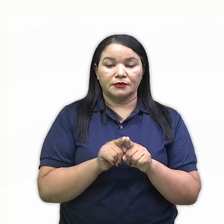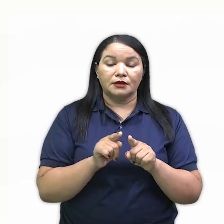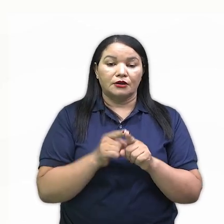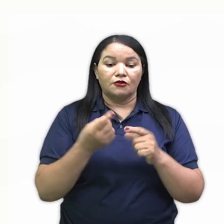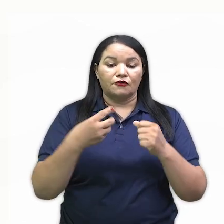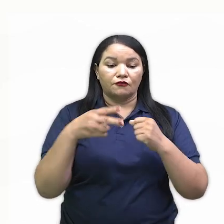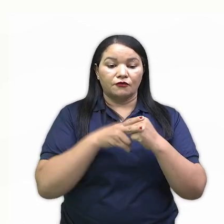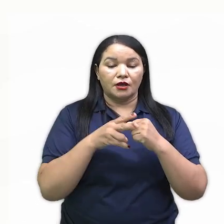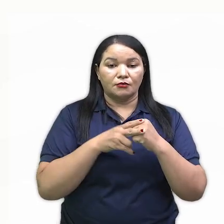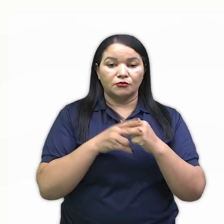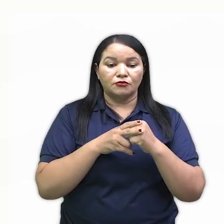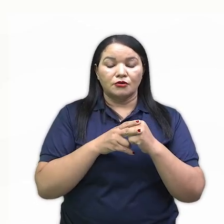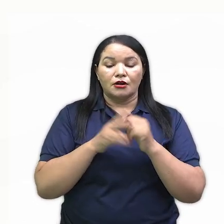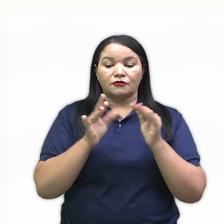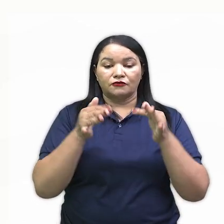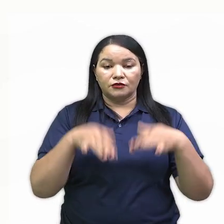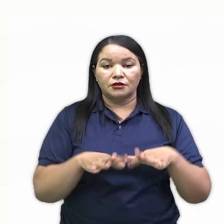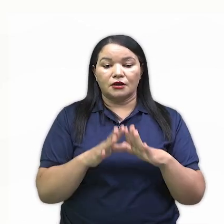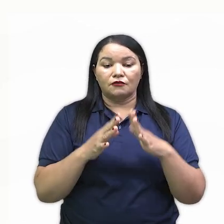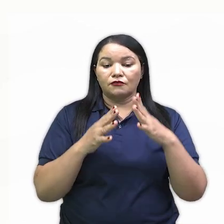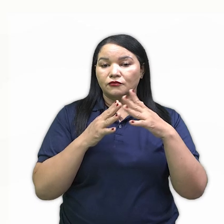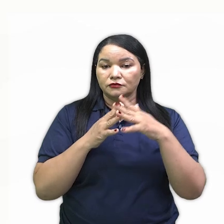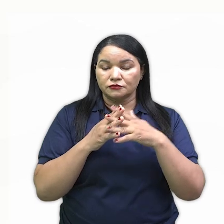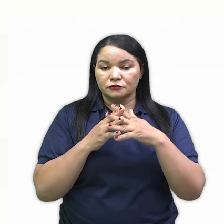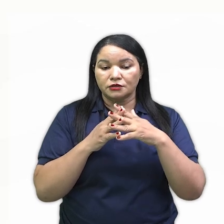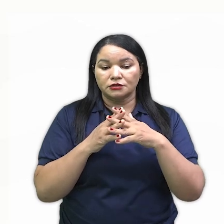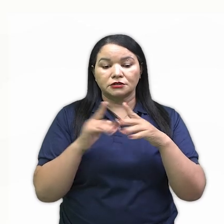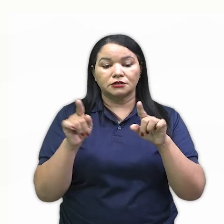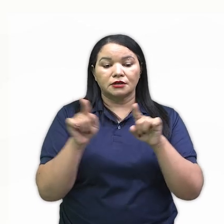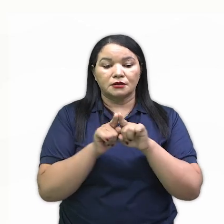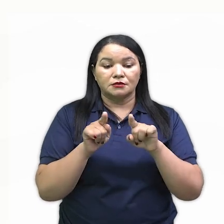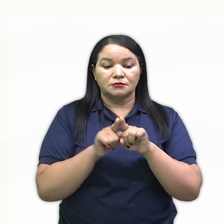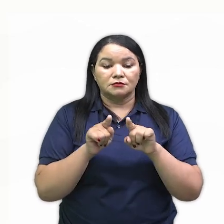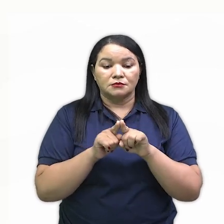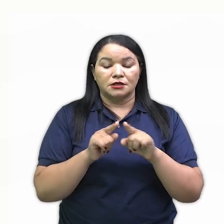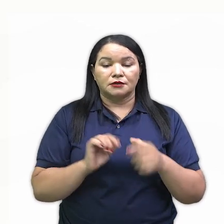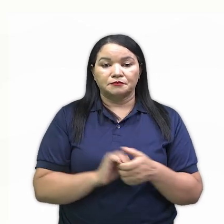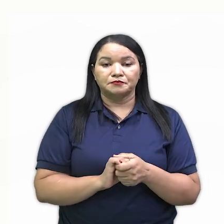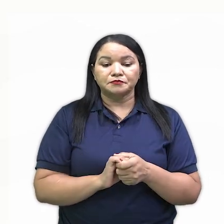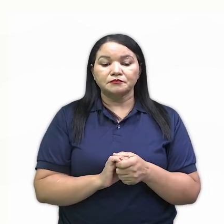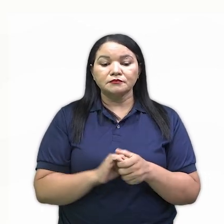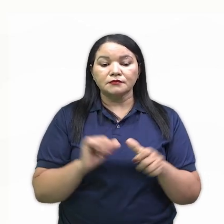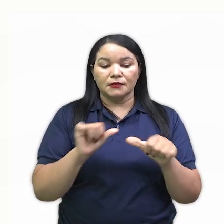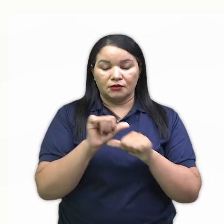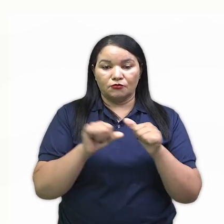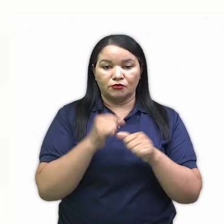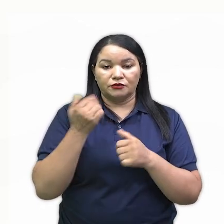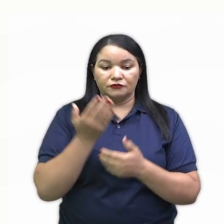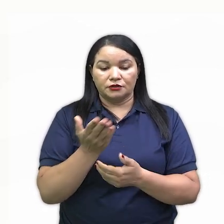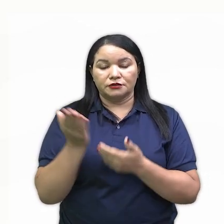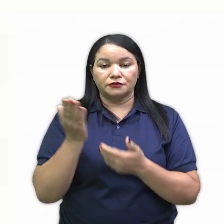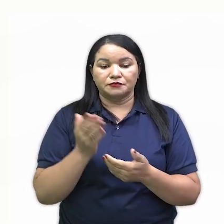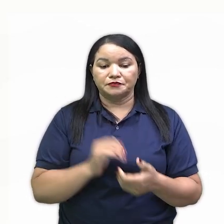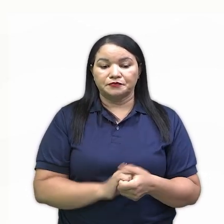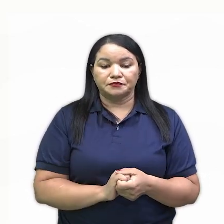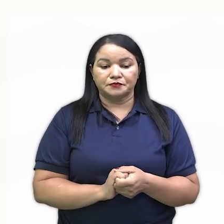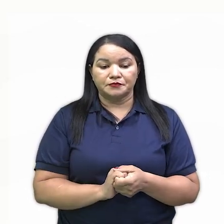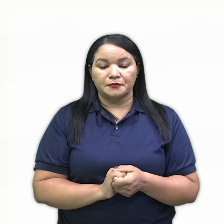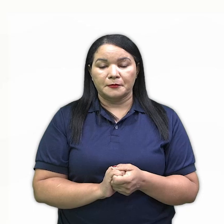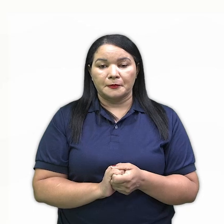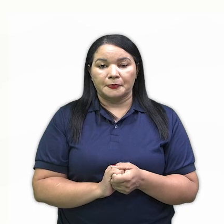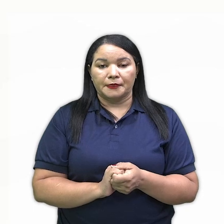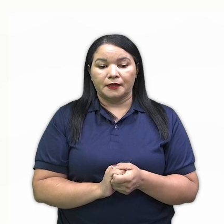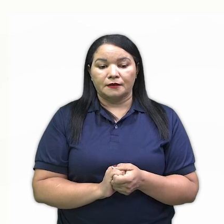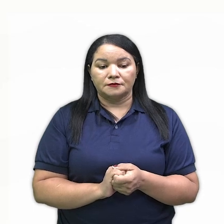em consoante, vogal consoante, eles vão duplicar aqui, ó, a última